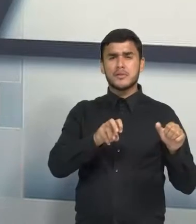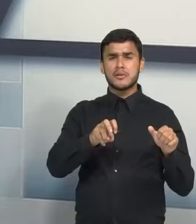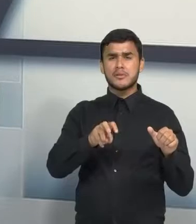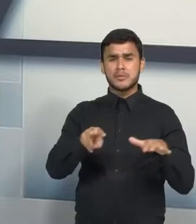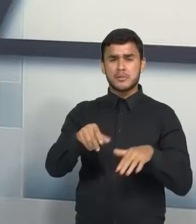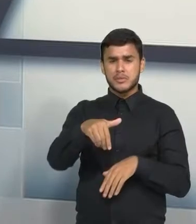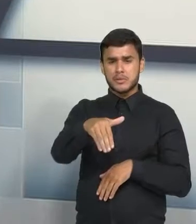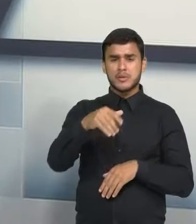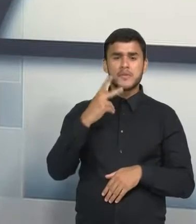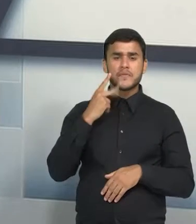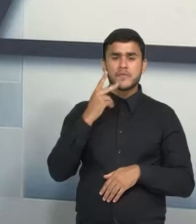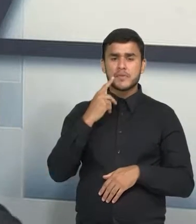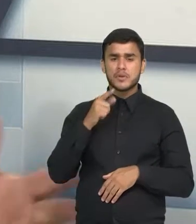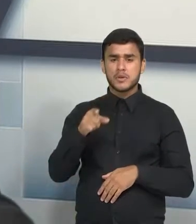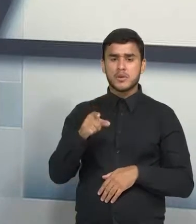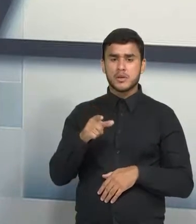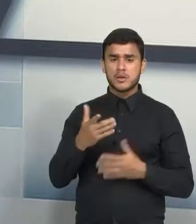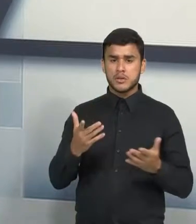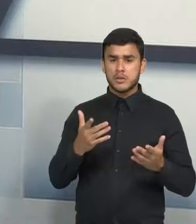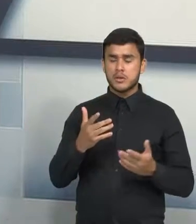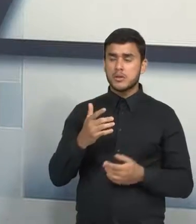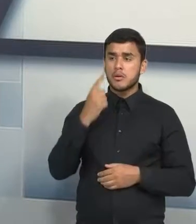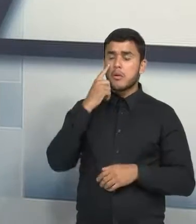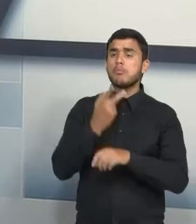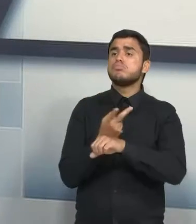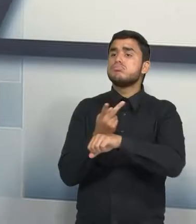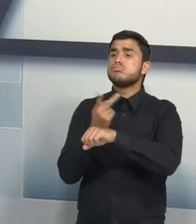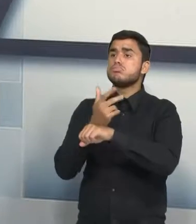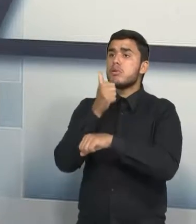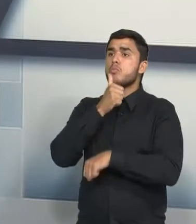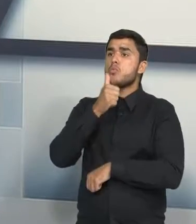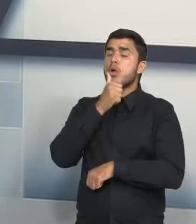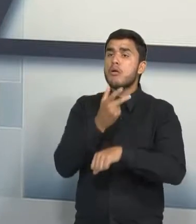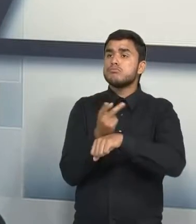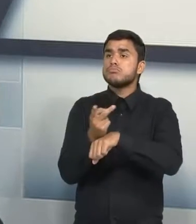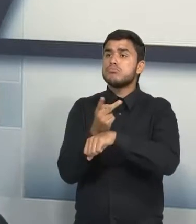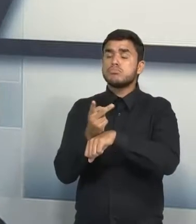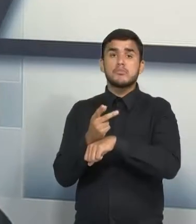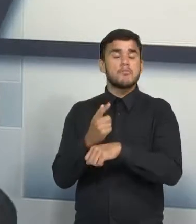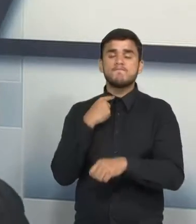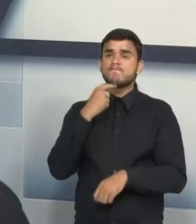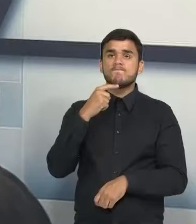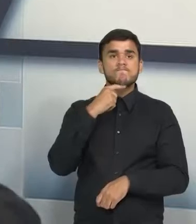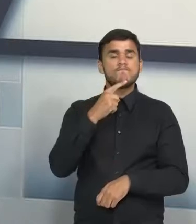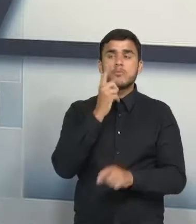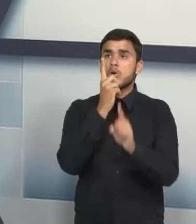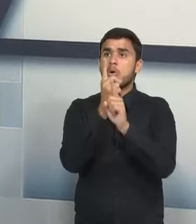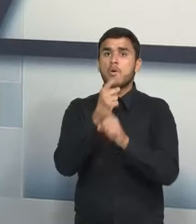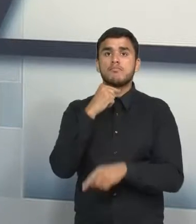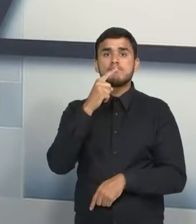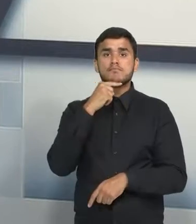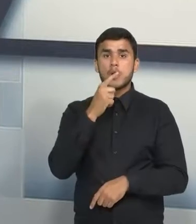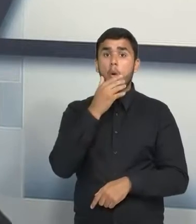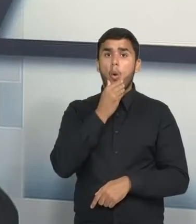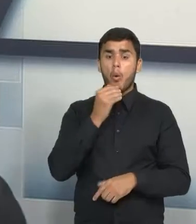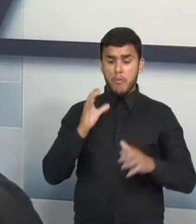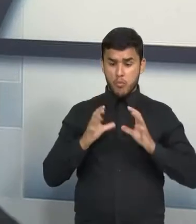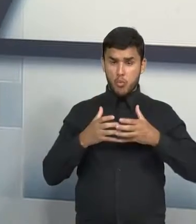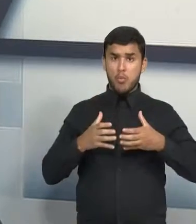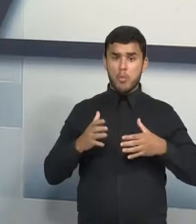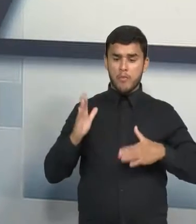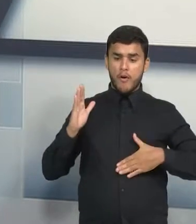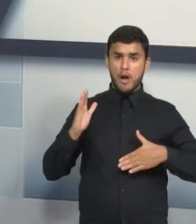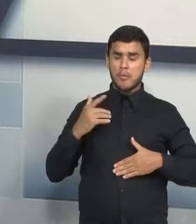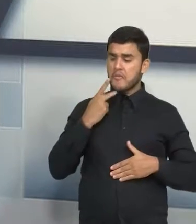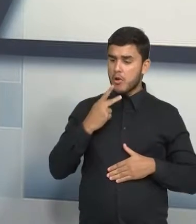matar a mãe da criança, não encontraram, mataram a criança de 13 anos. Isso ocorre em Fortaleza diariamente, no estado de Ceará diariamente e no